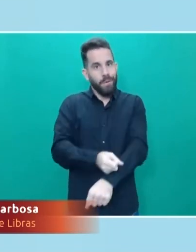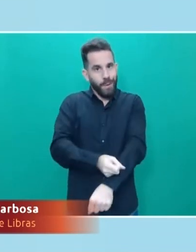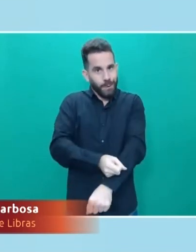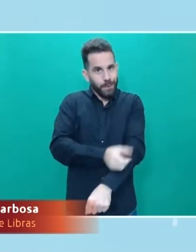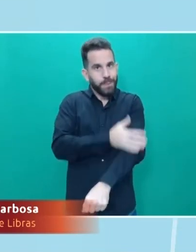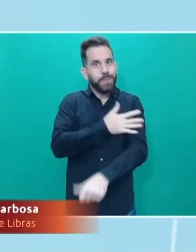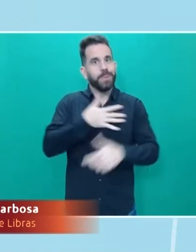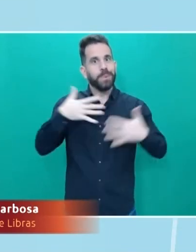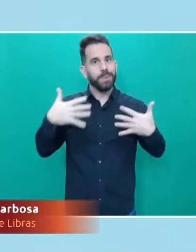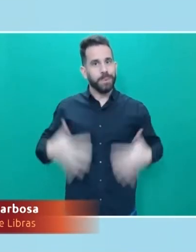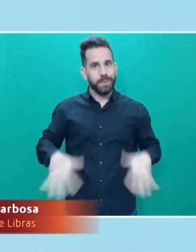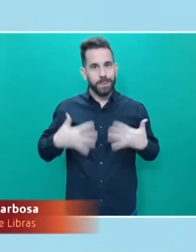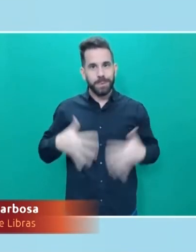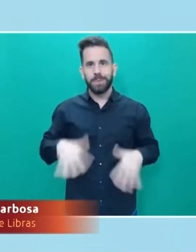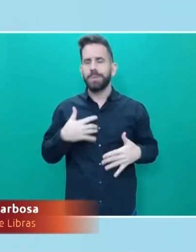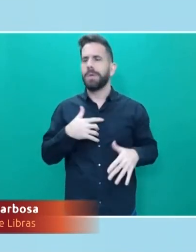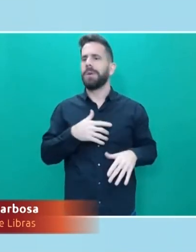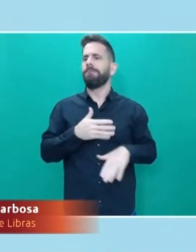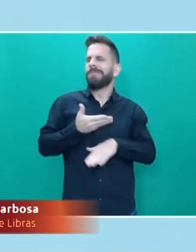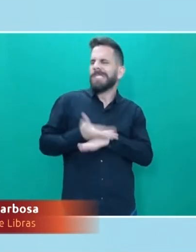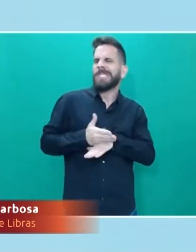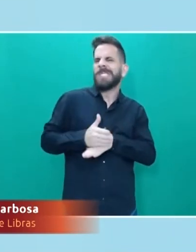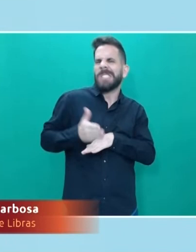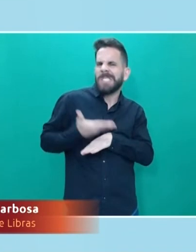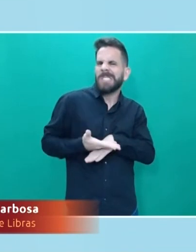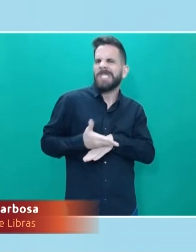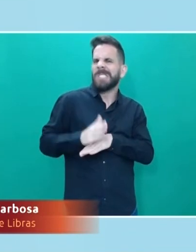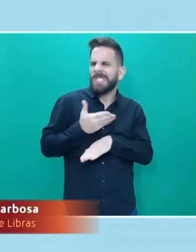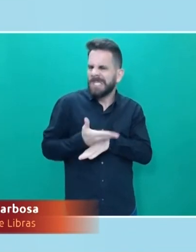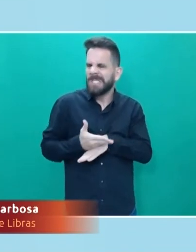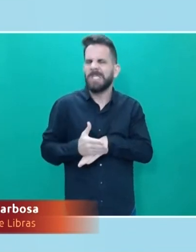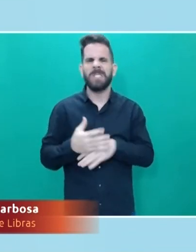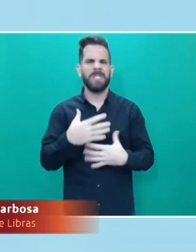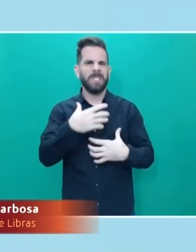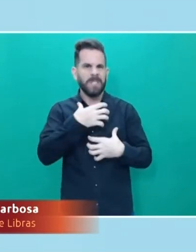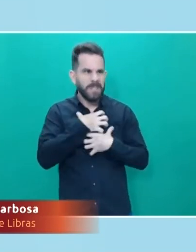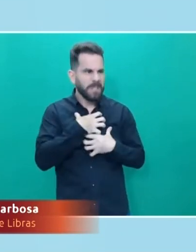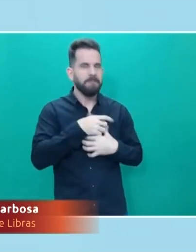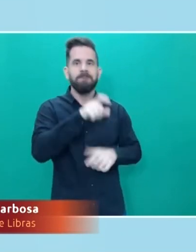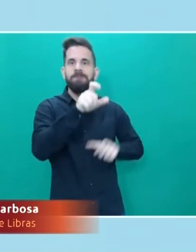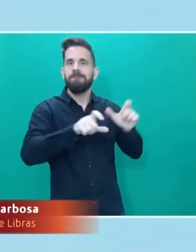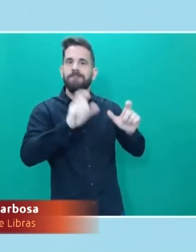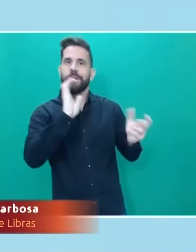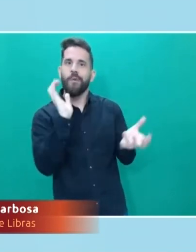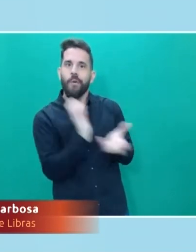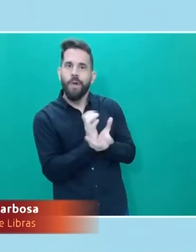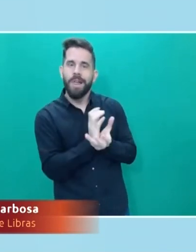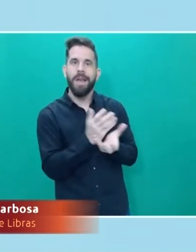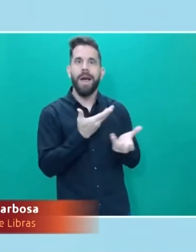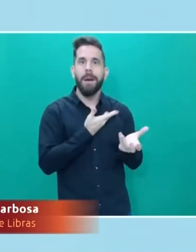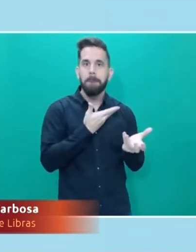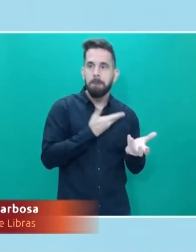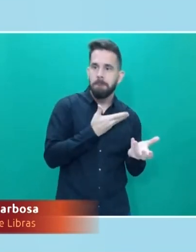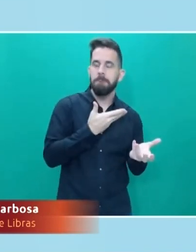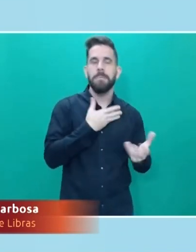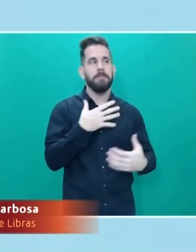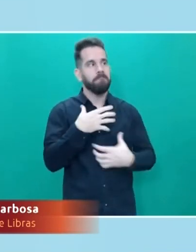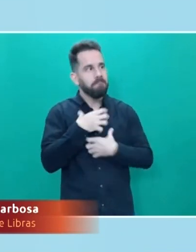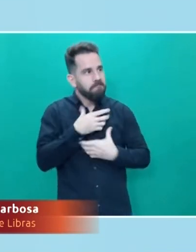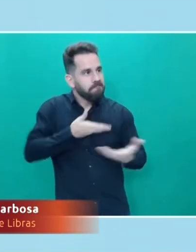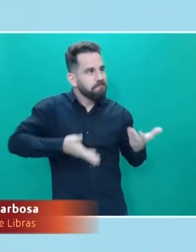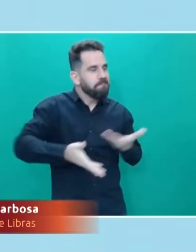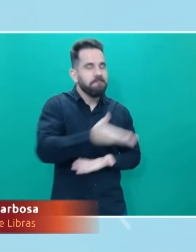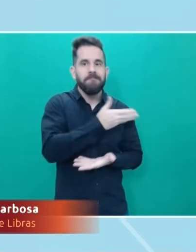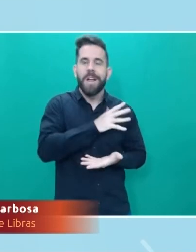a adrenalina dos treinos, senti o afeto, o calor dos amigos, dos companheiros de treino. Eu acredito que